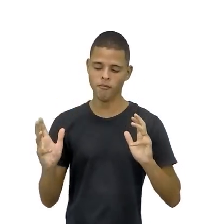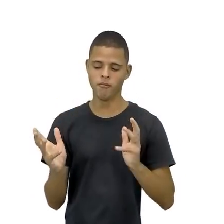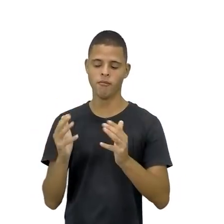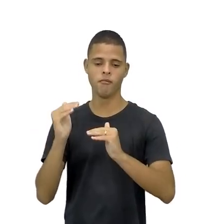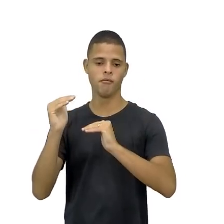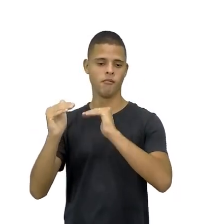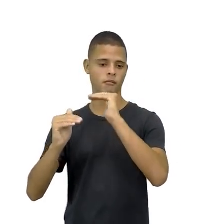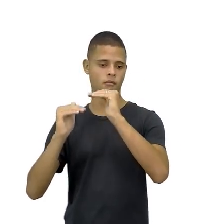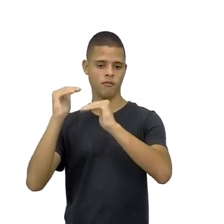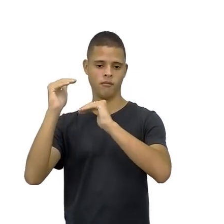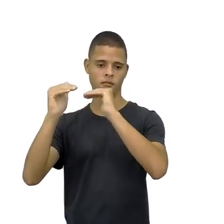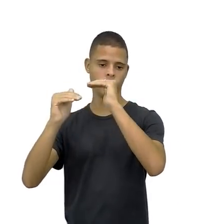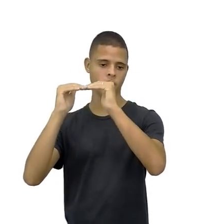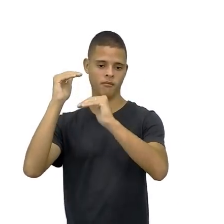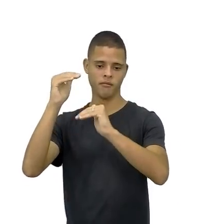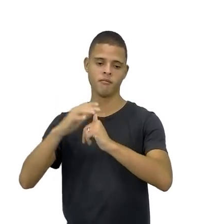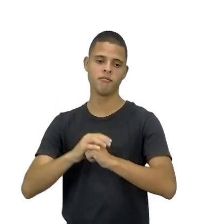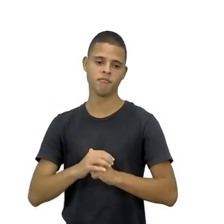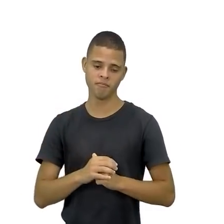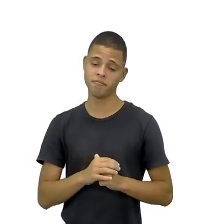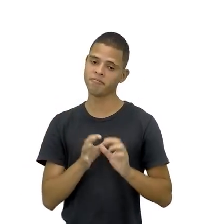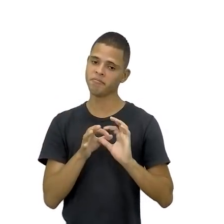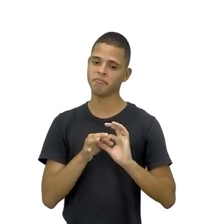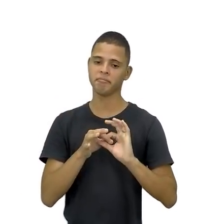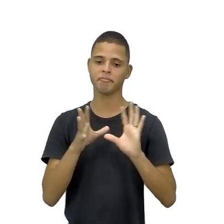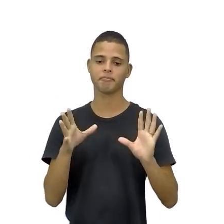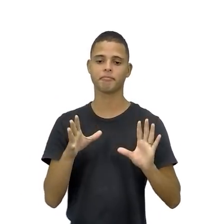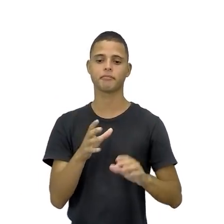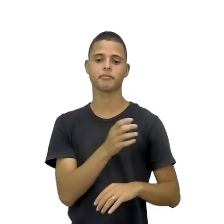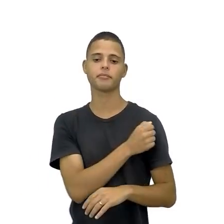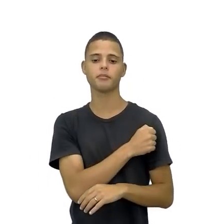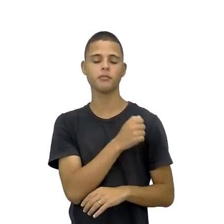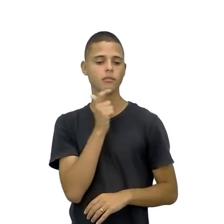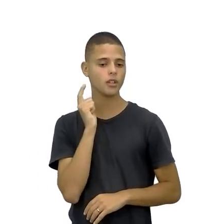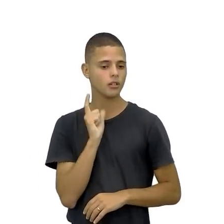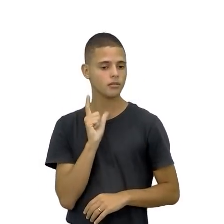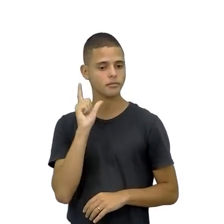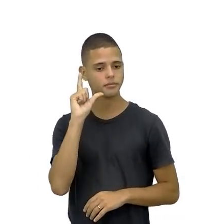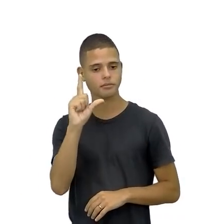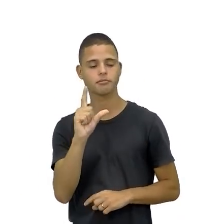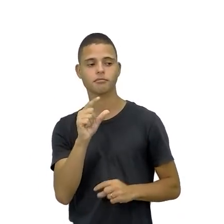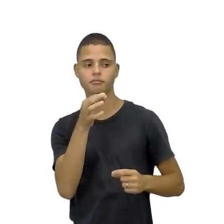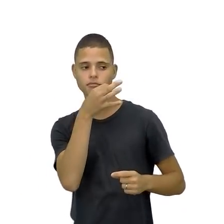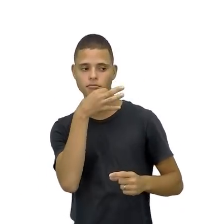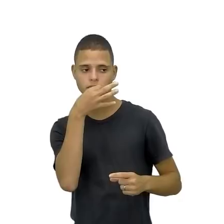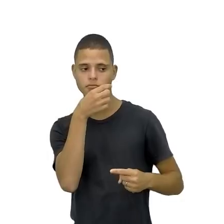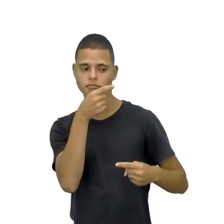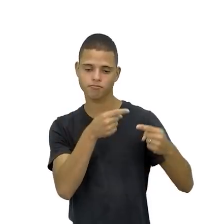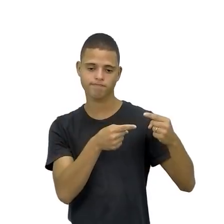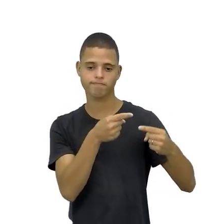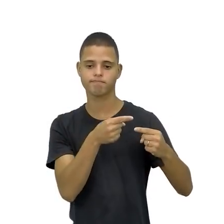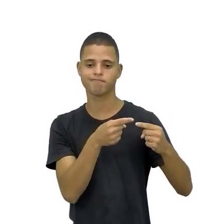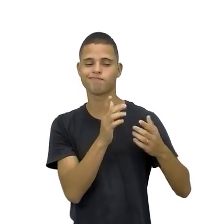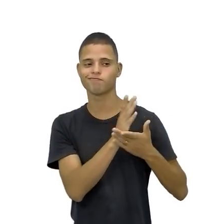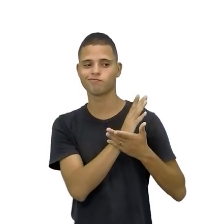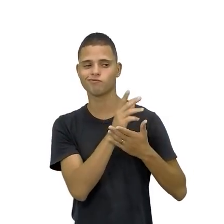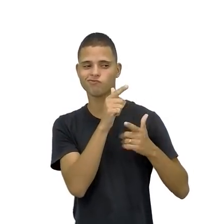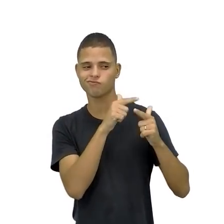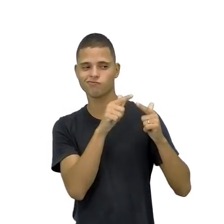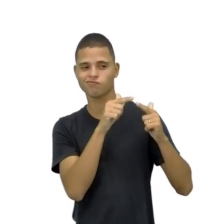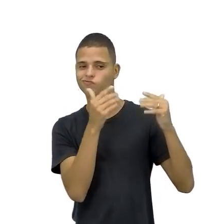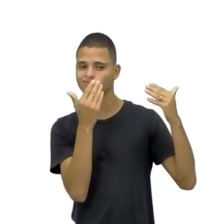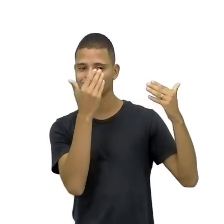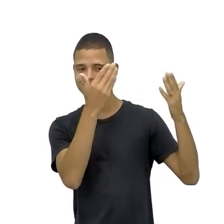um modelo de ensino que consiste em permitir que os estudantes confrontem as questões e os problemas do mundo real